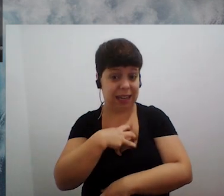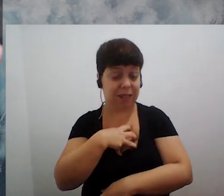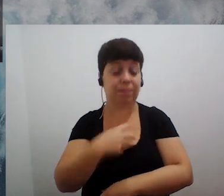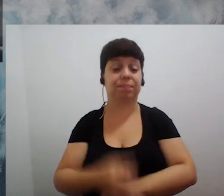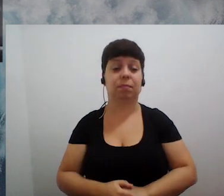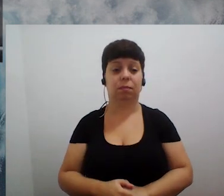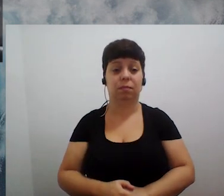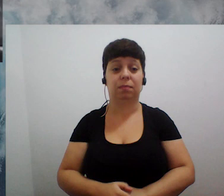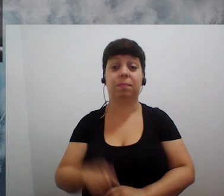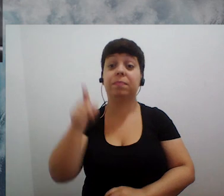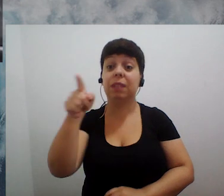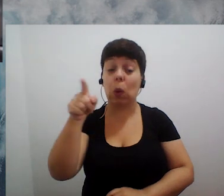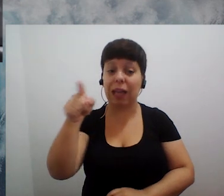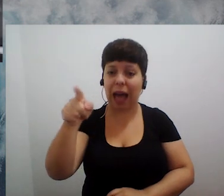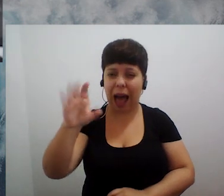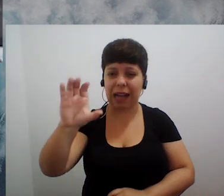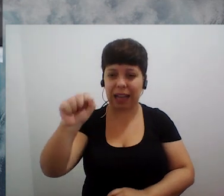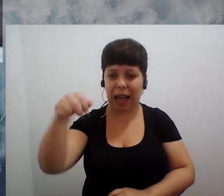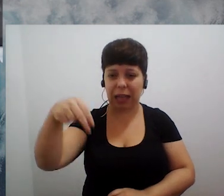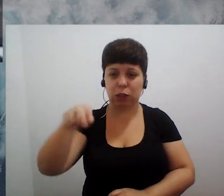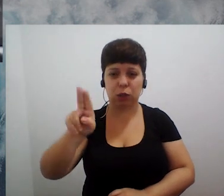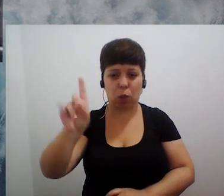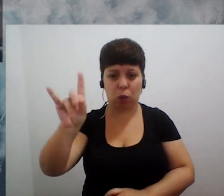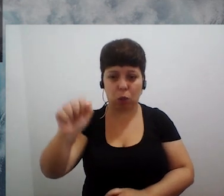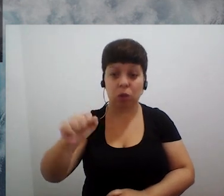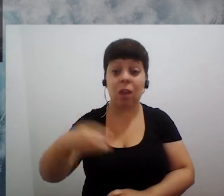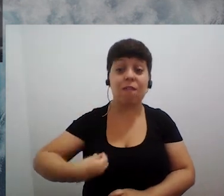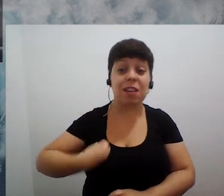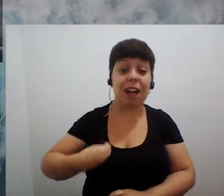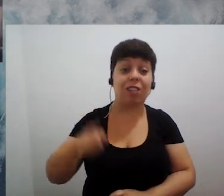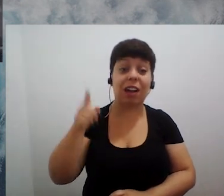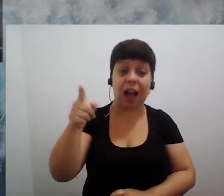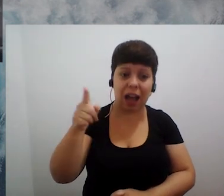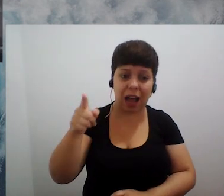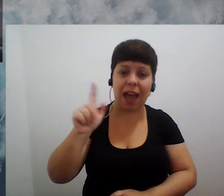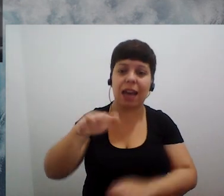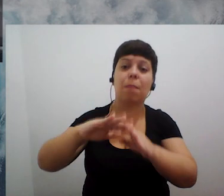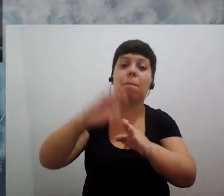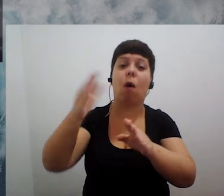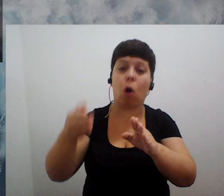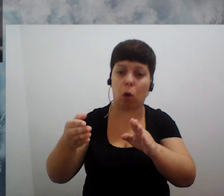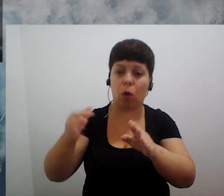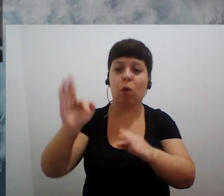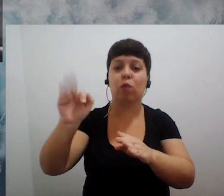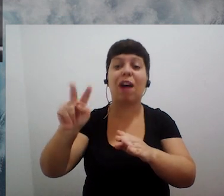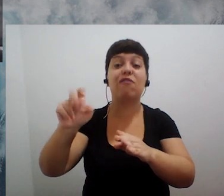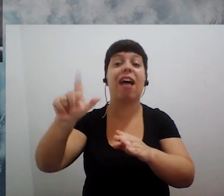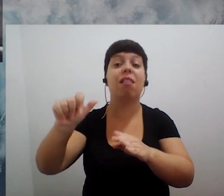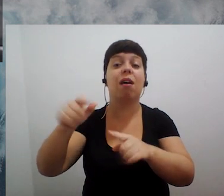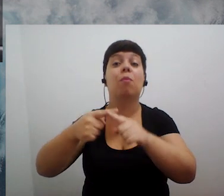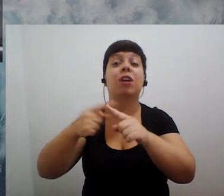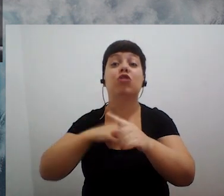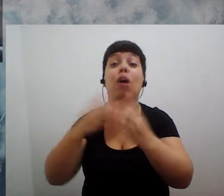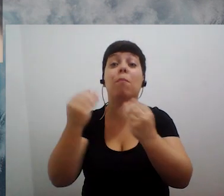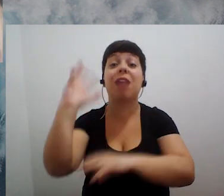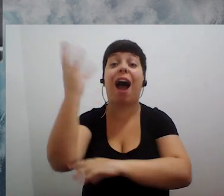na Bahia. Então, o pessoal de Canudos ficava numa localidade lá que eles chamavam de Morro da Favela, porque lá